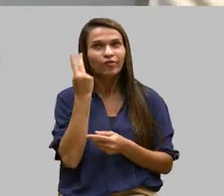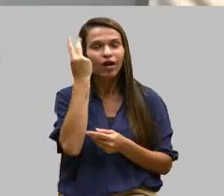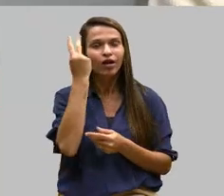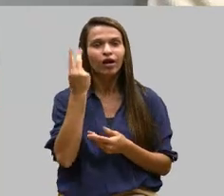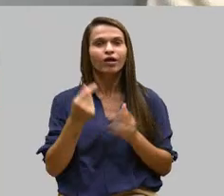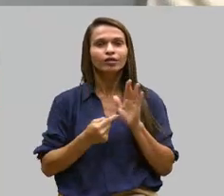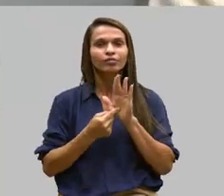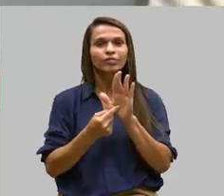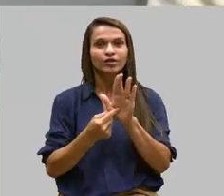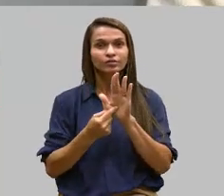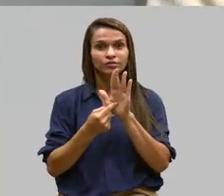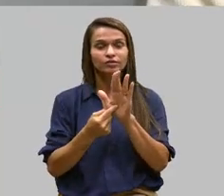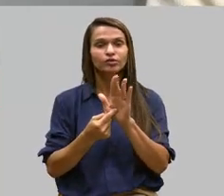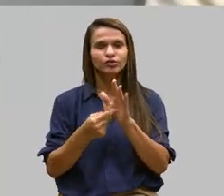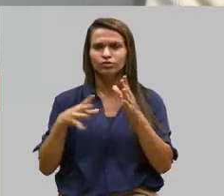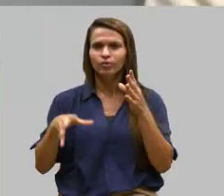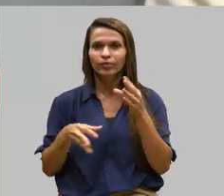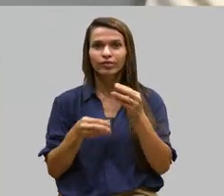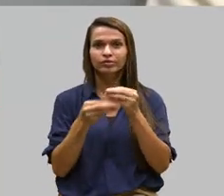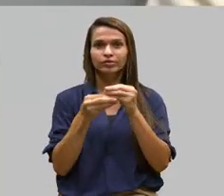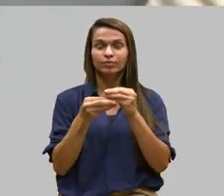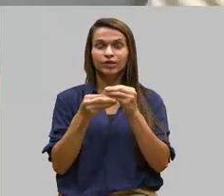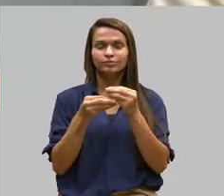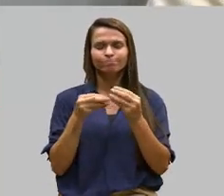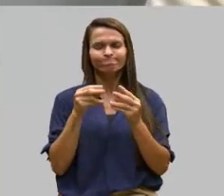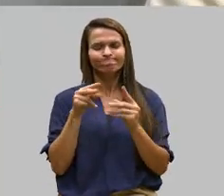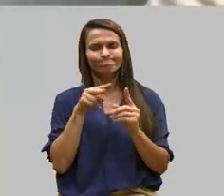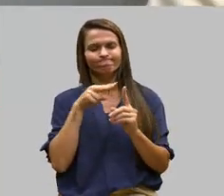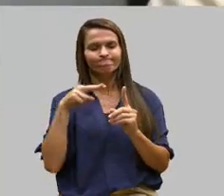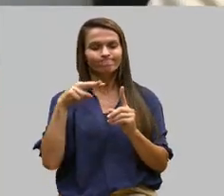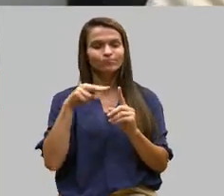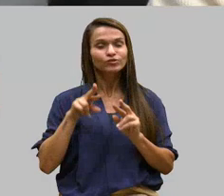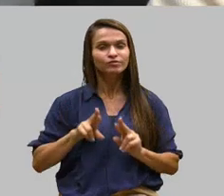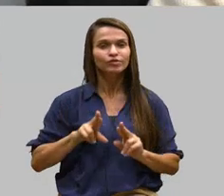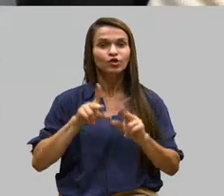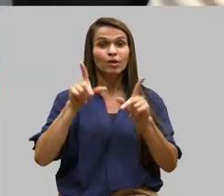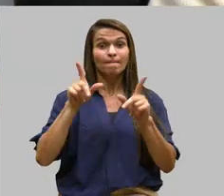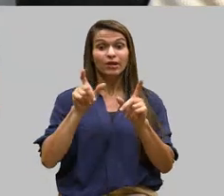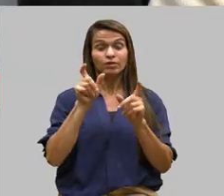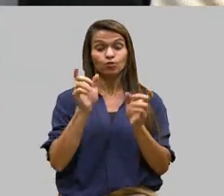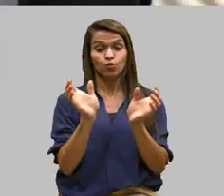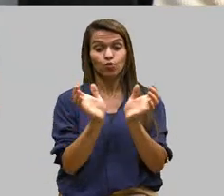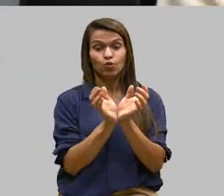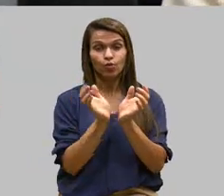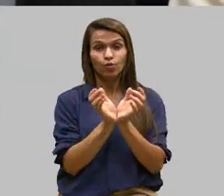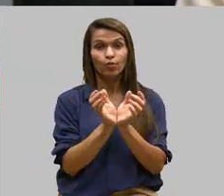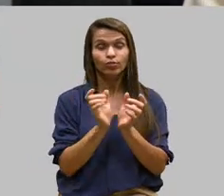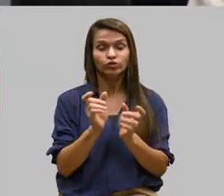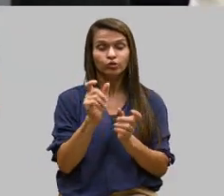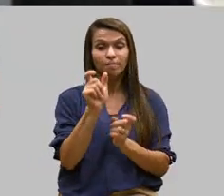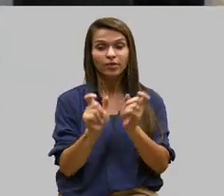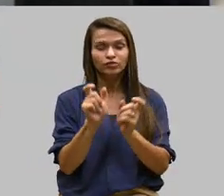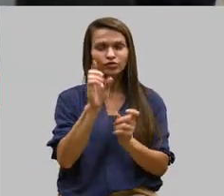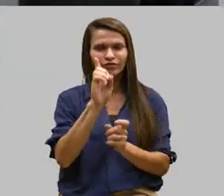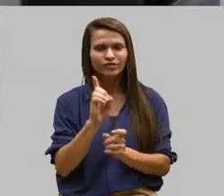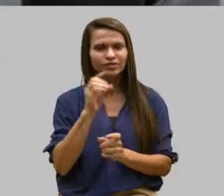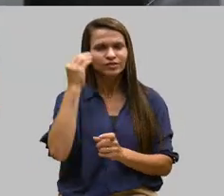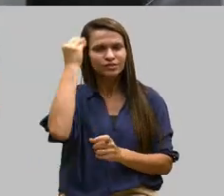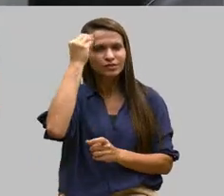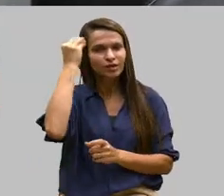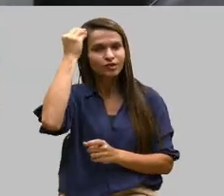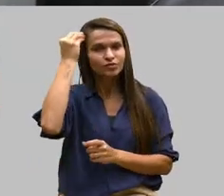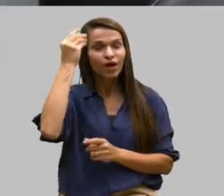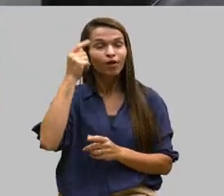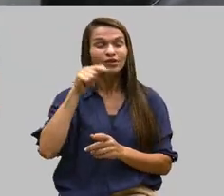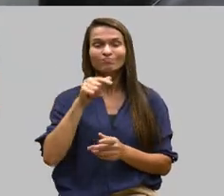que essa complementação para esse olhar diferenciado para as pessoas com deficiência intelectual porque ainda eles